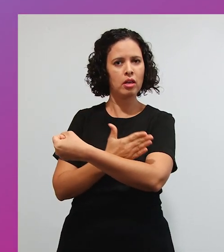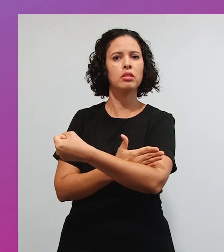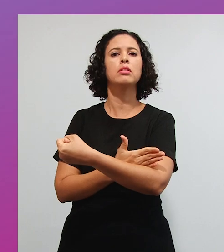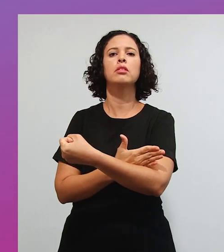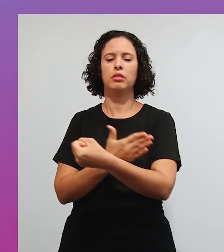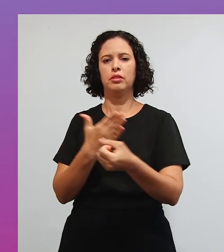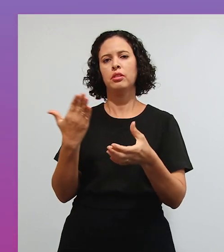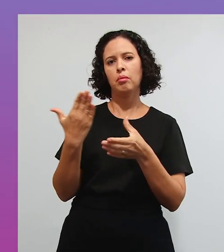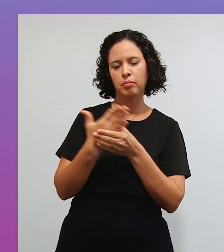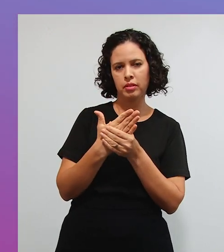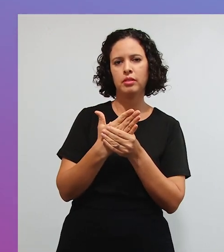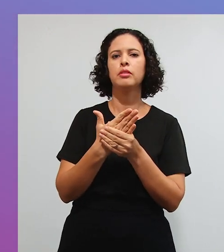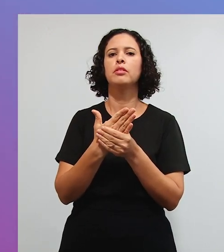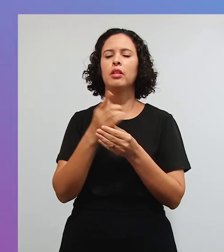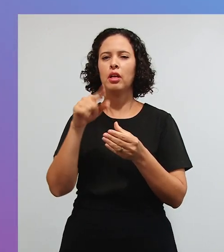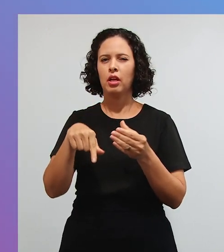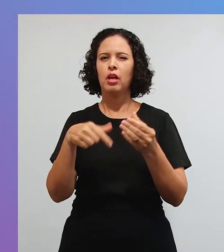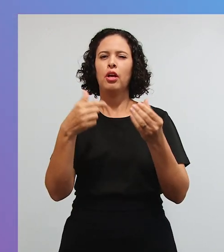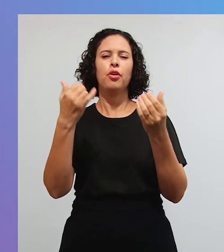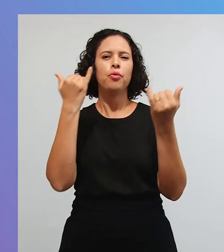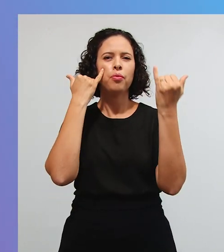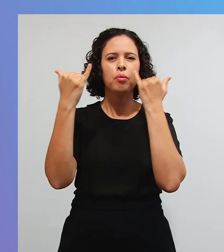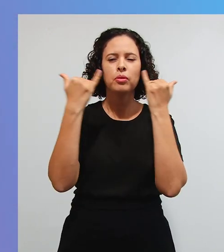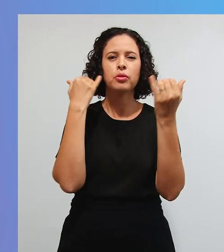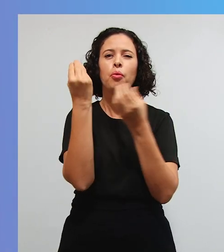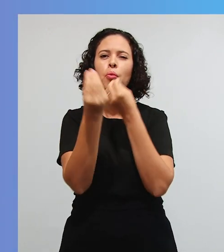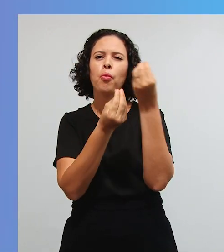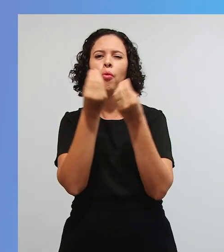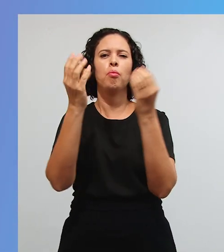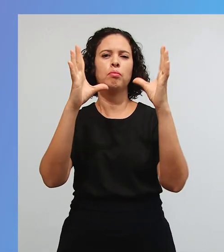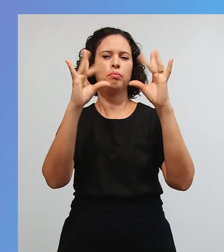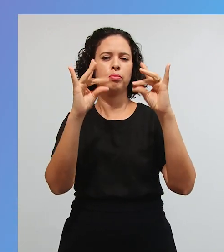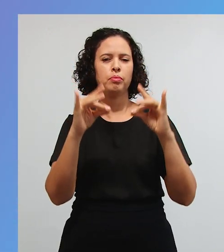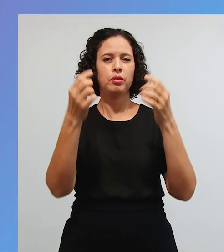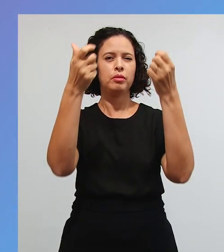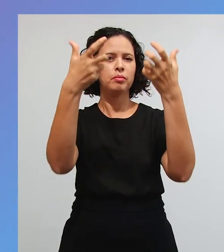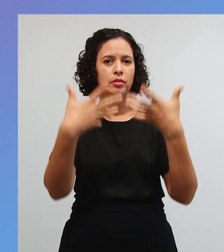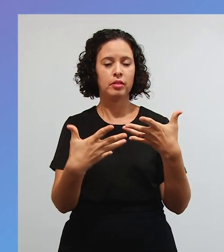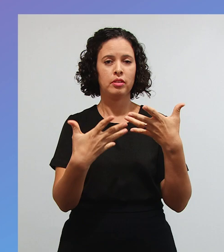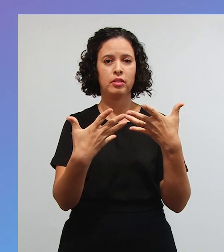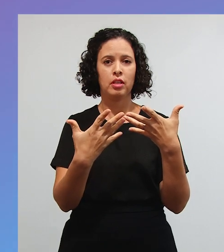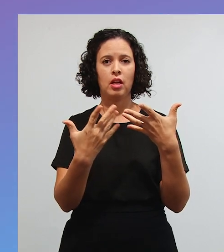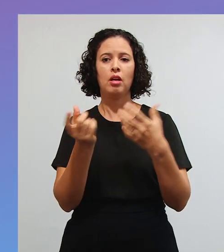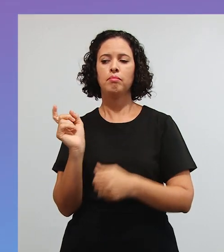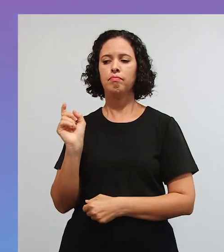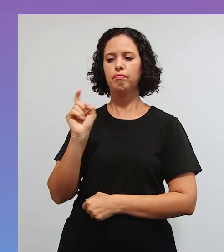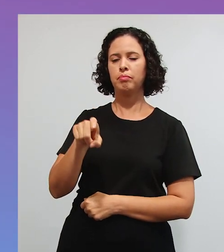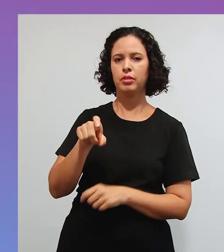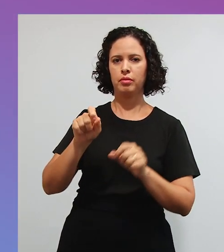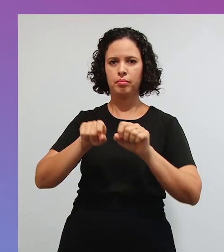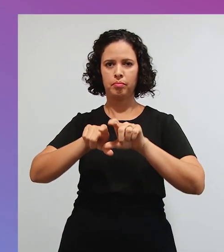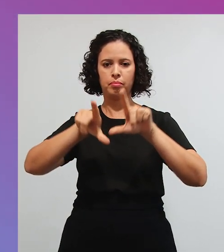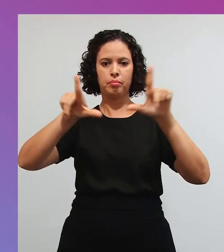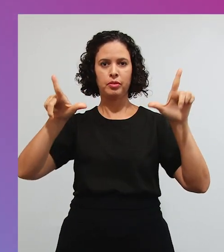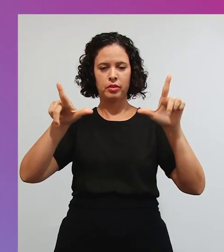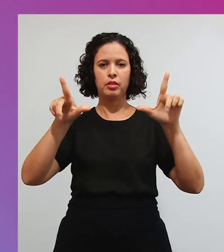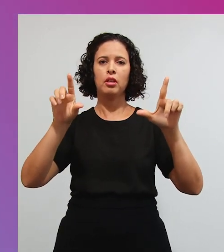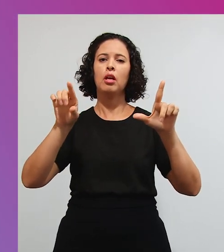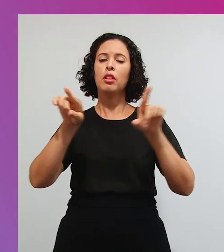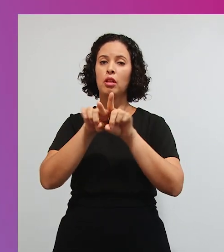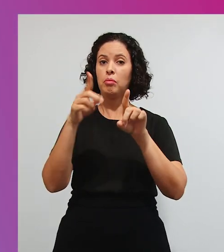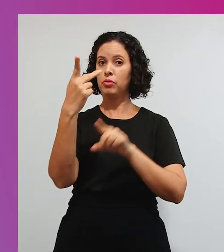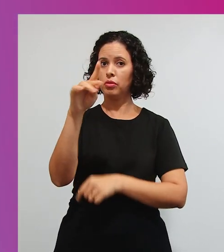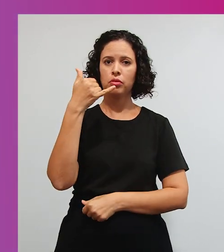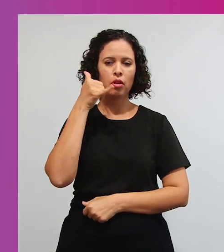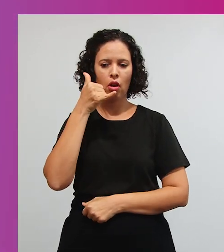inscrições de auxílios estudantis e demais materiais explicativos, acesse o link. Utilize seu aparelho celular para